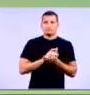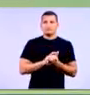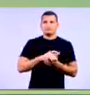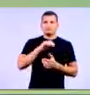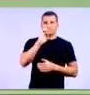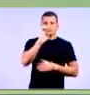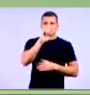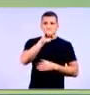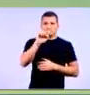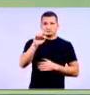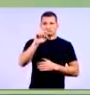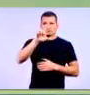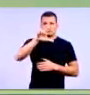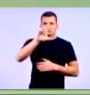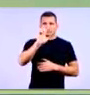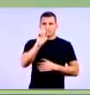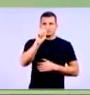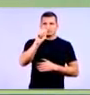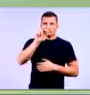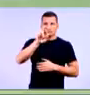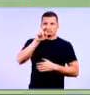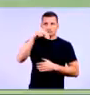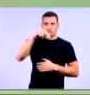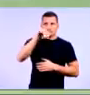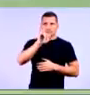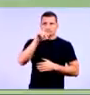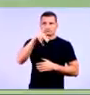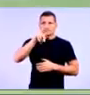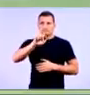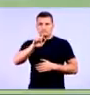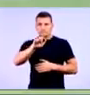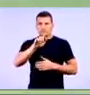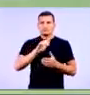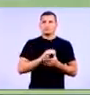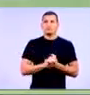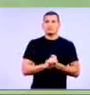e-learning, o semipresencial